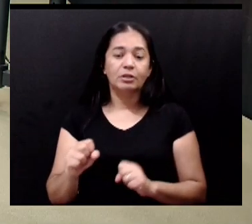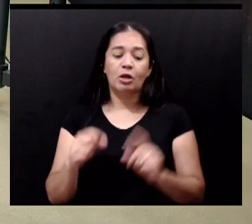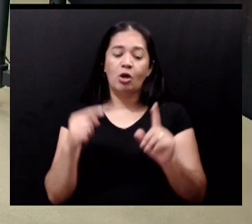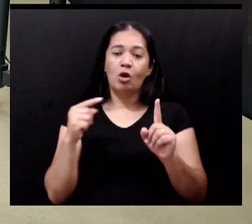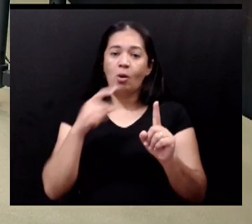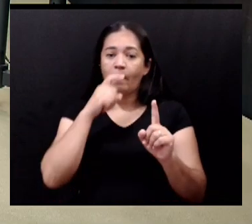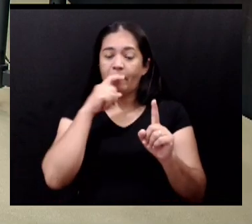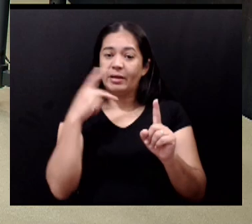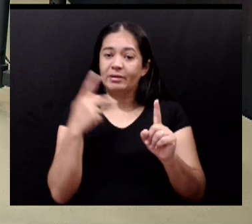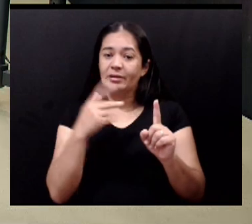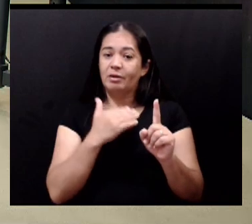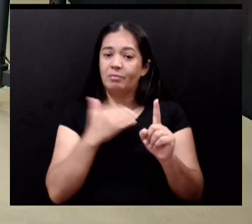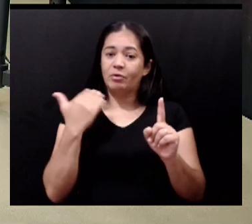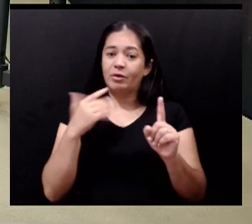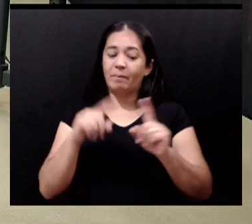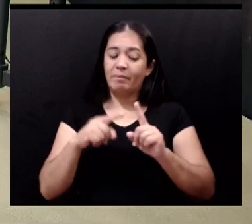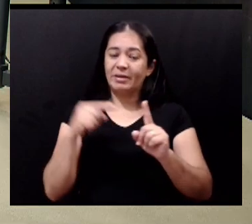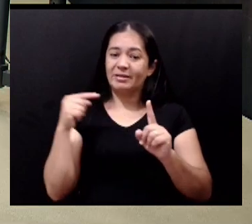à fé.